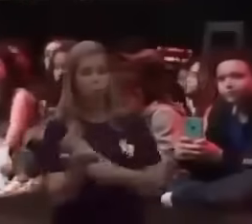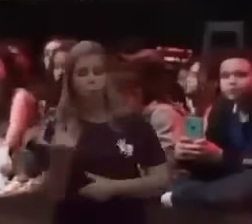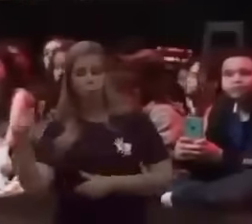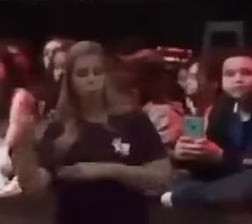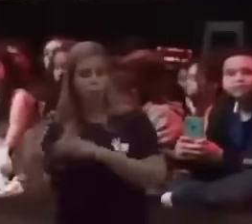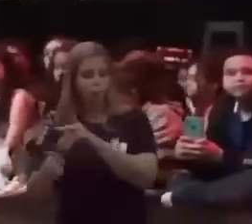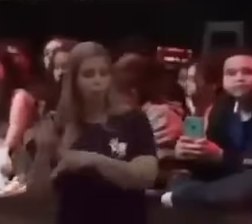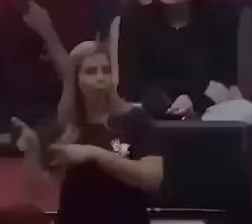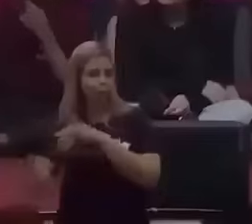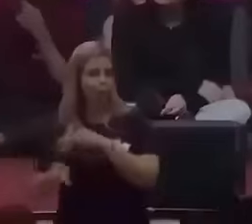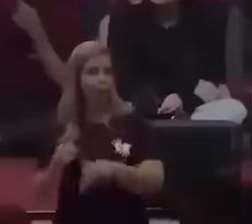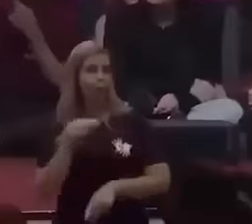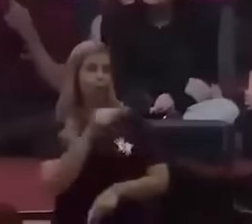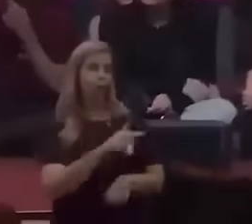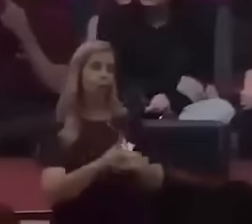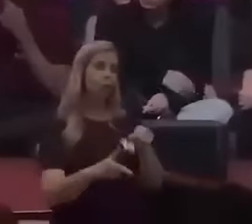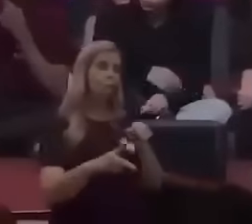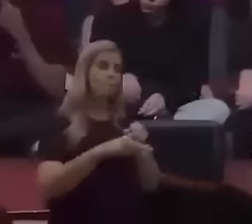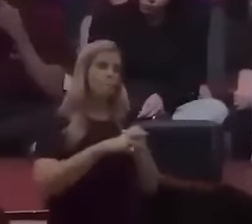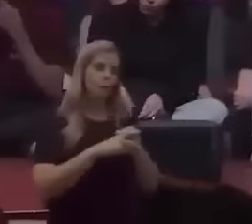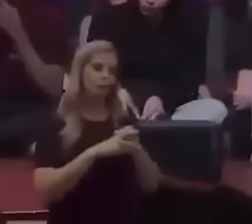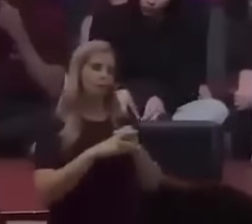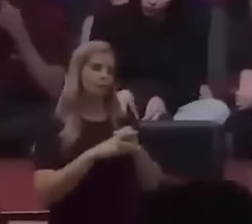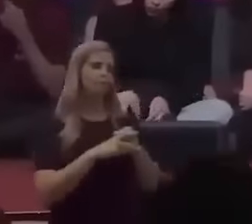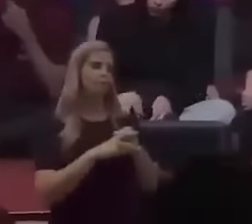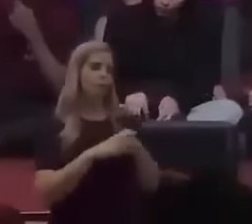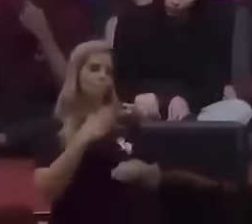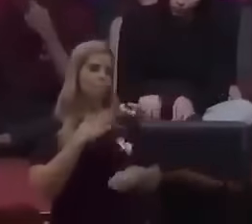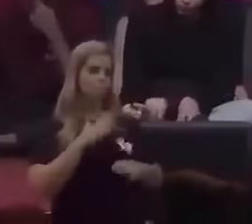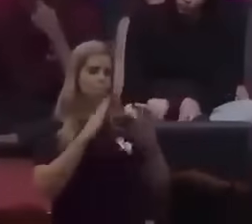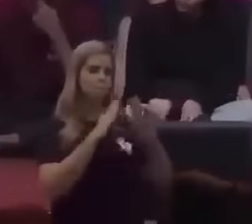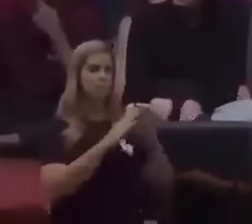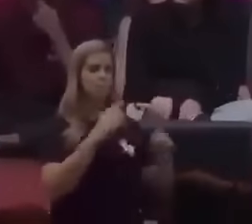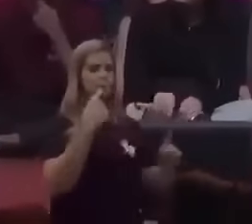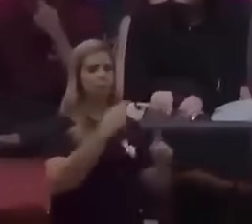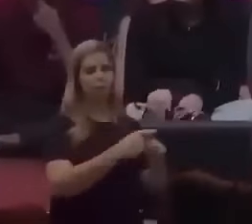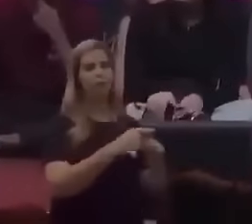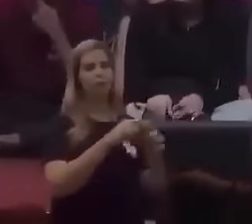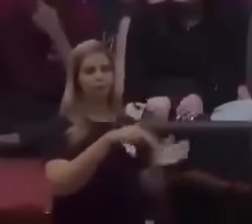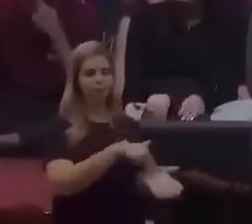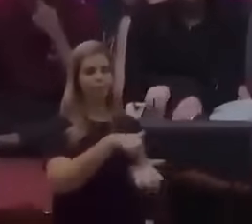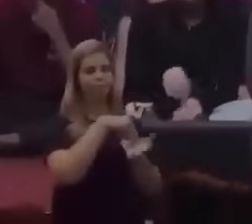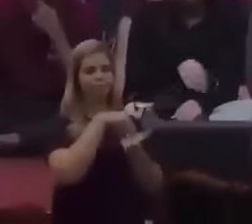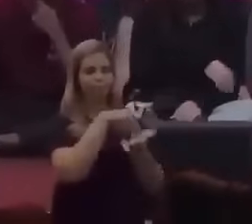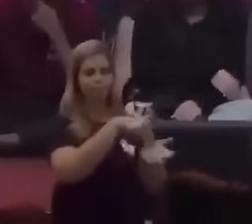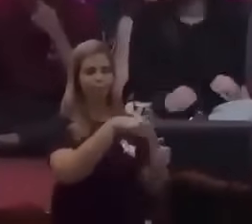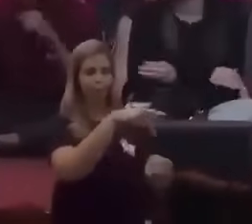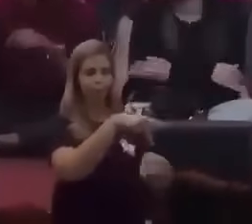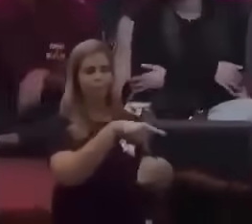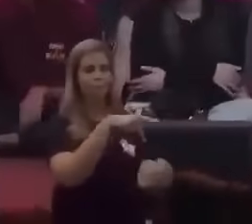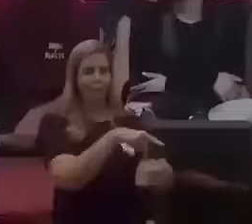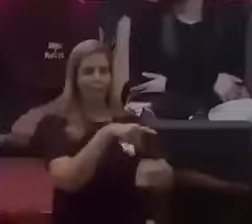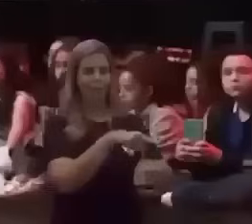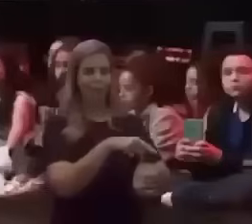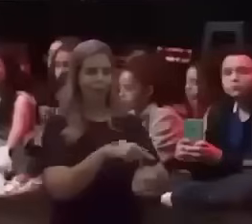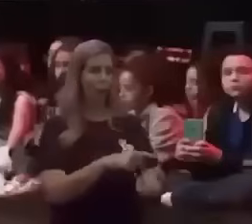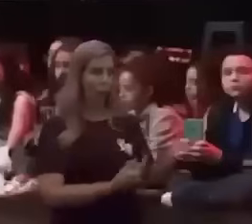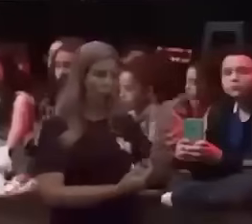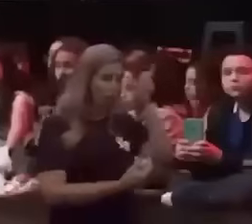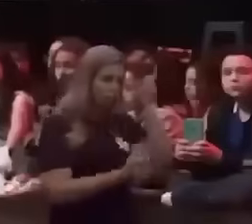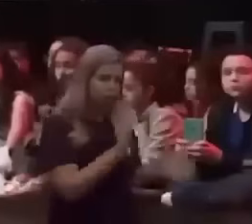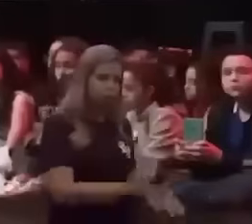tu és Pedro, e sobre esta pedra eu edificaria minha igreja, e as portas do inferno não prevalecerão contra